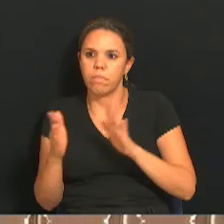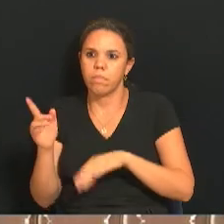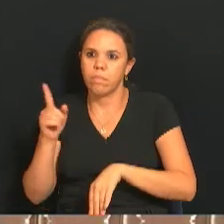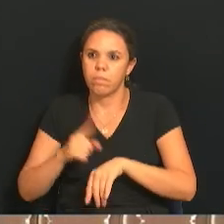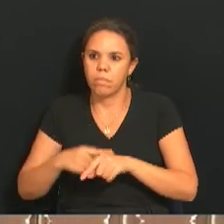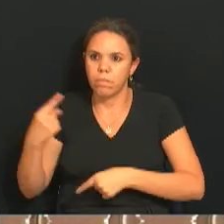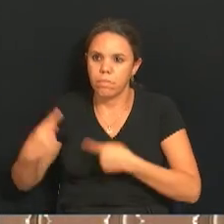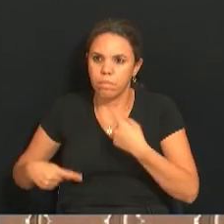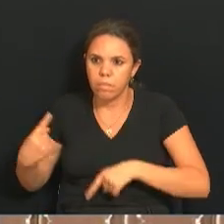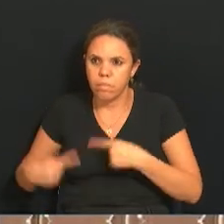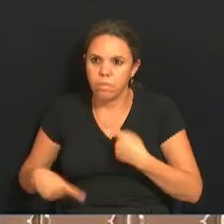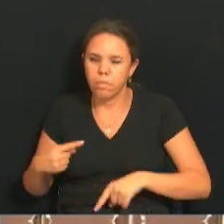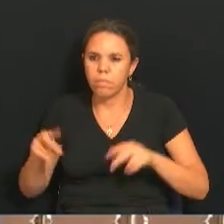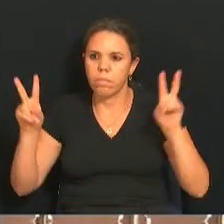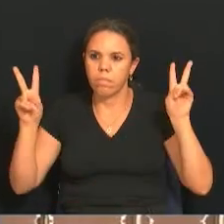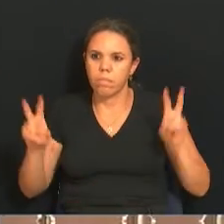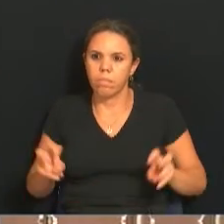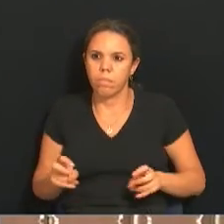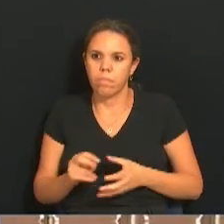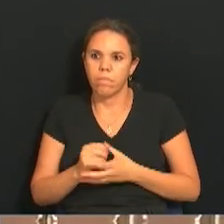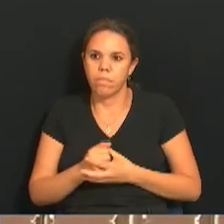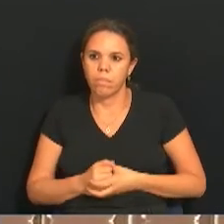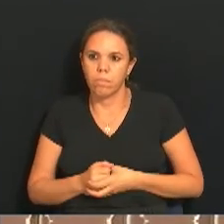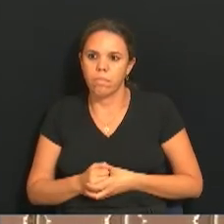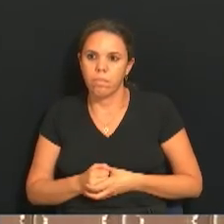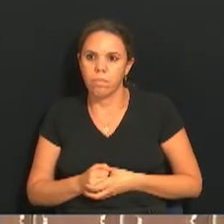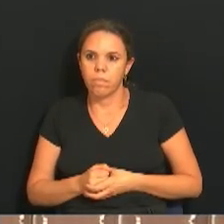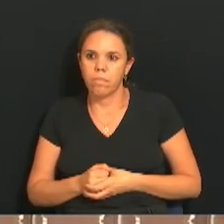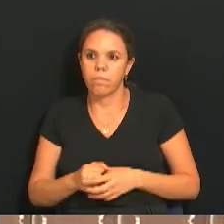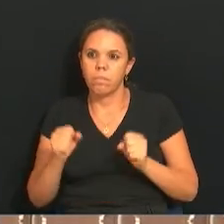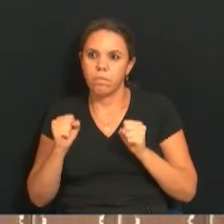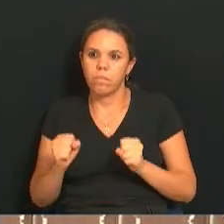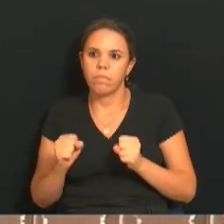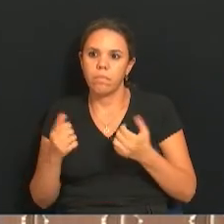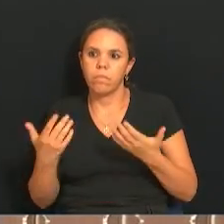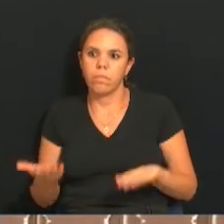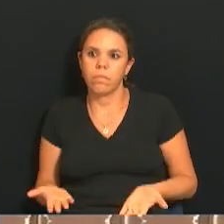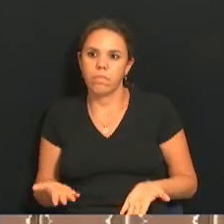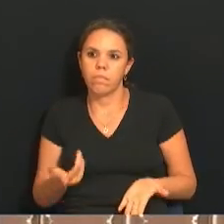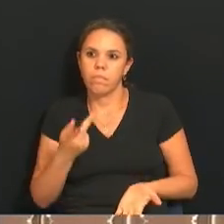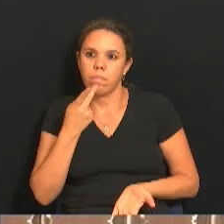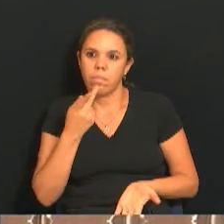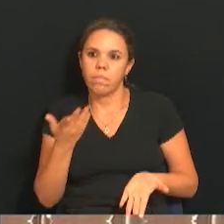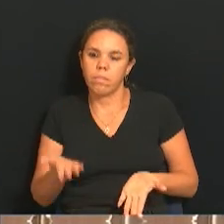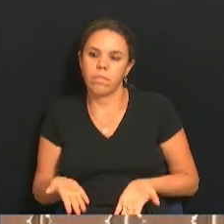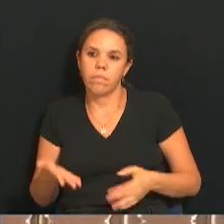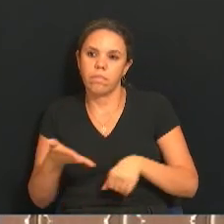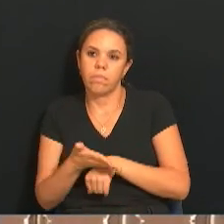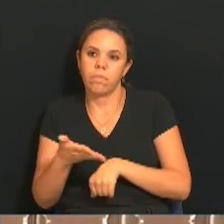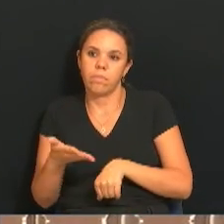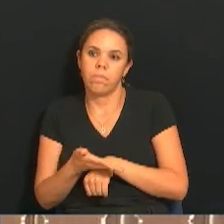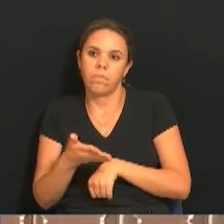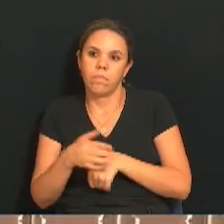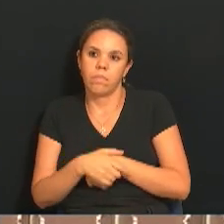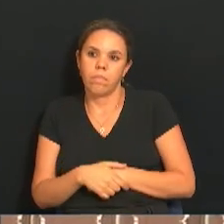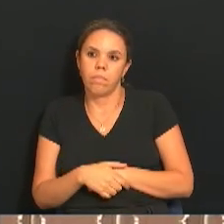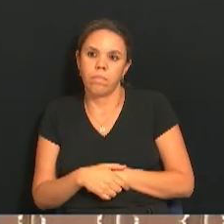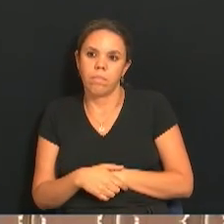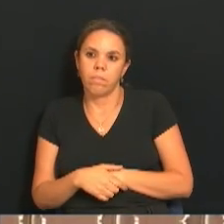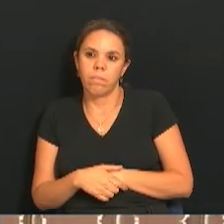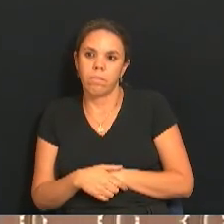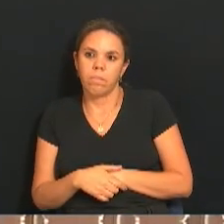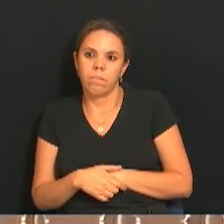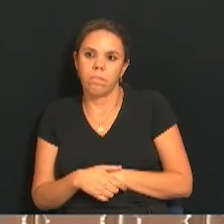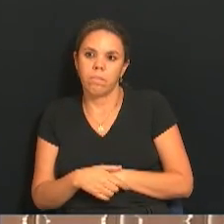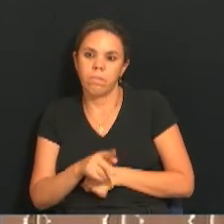discutindo as questões aqui, né, e poder encaminhar. Eu ia até falar aqui da participação da nossa